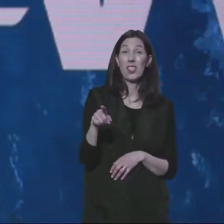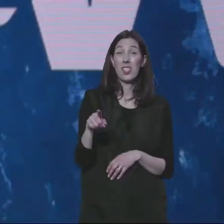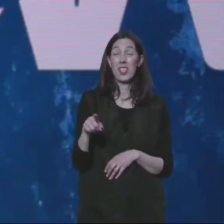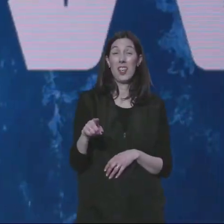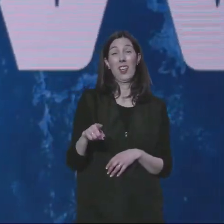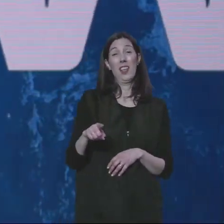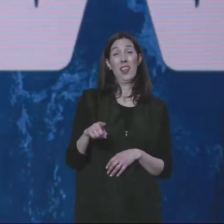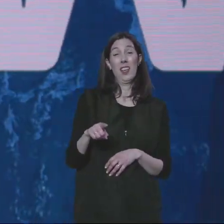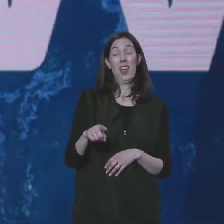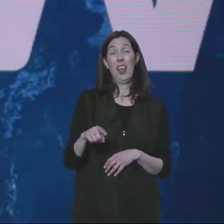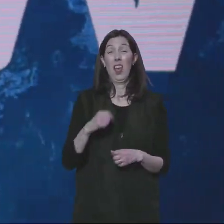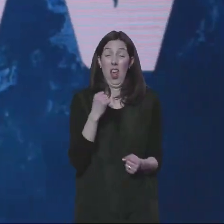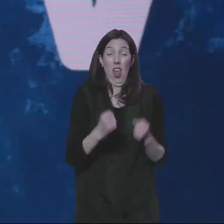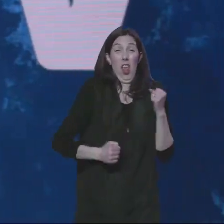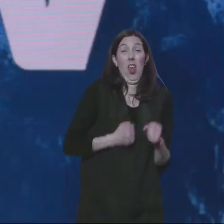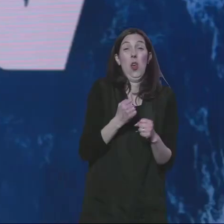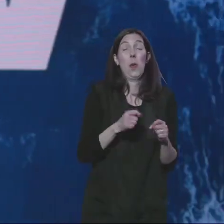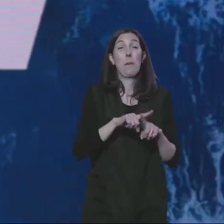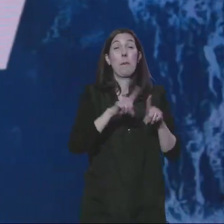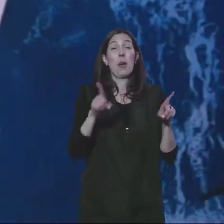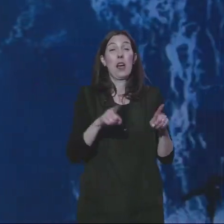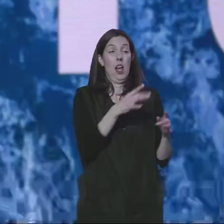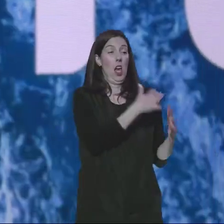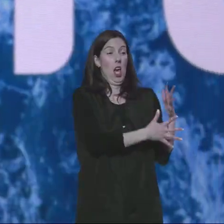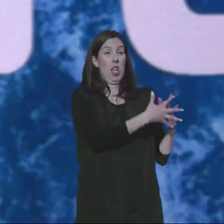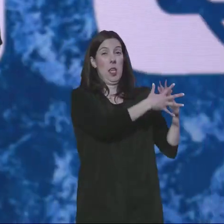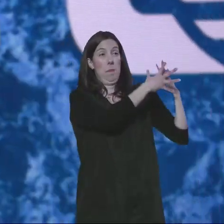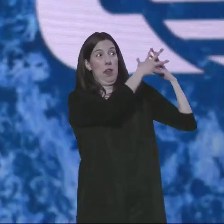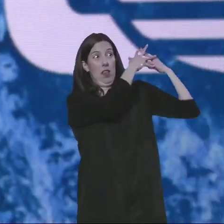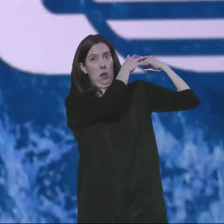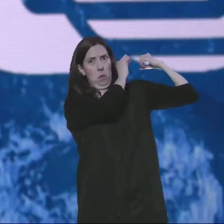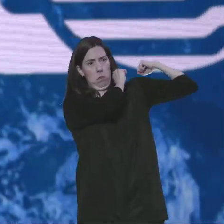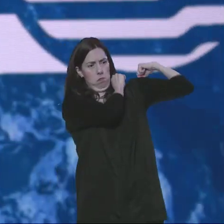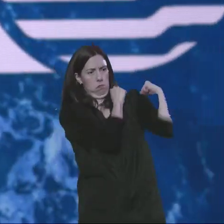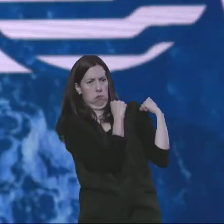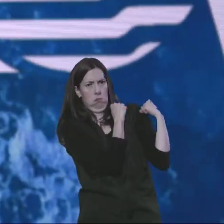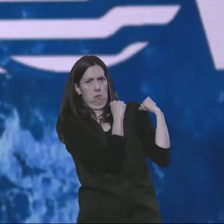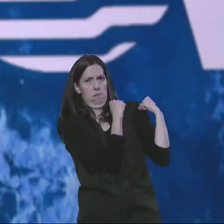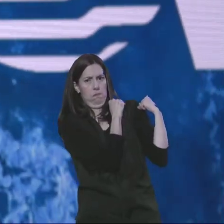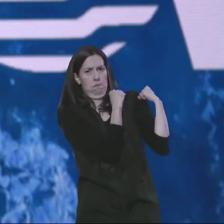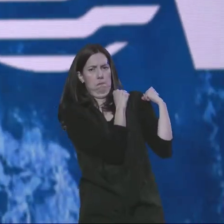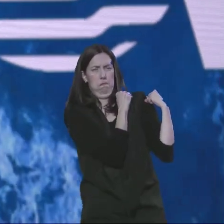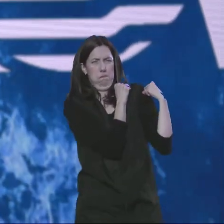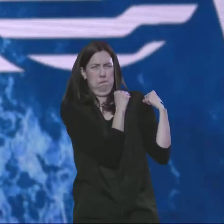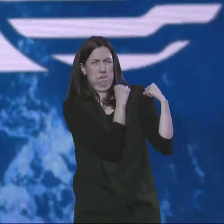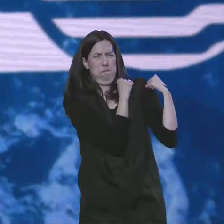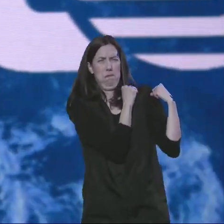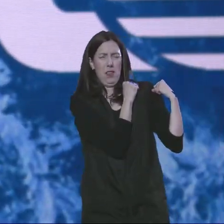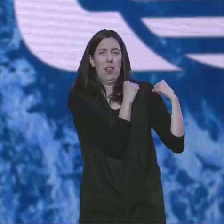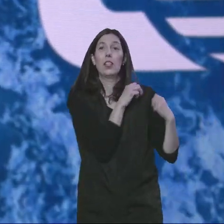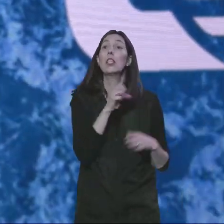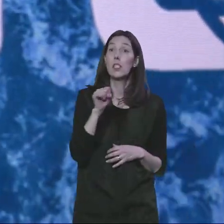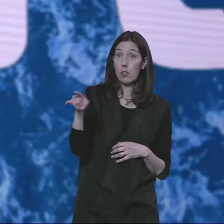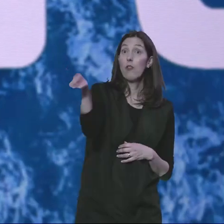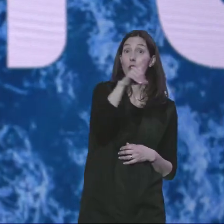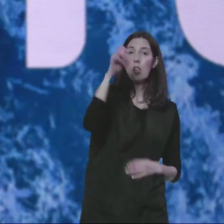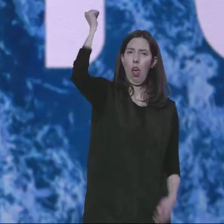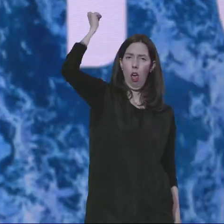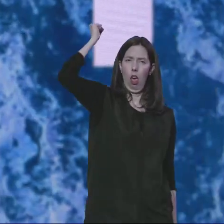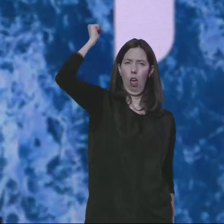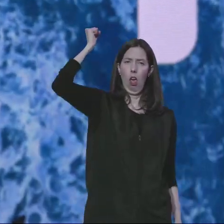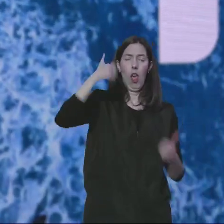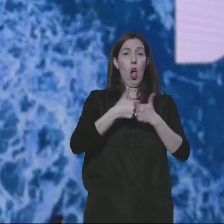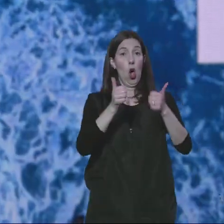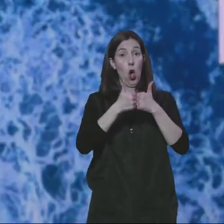nas costas. Não é ruim você correr com peso nas costas? Quem pega ônibus sabe o que eu estou falando. Você está com a mochila